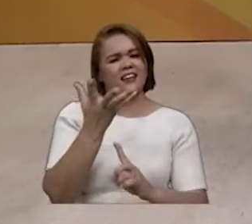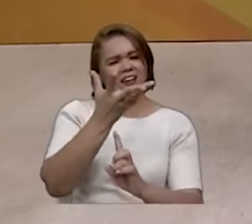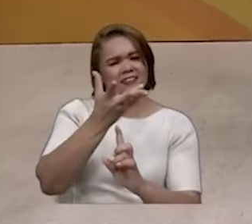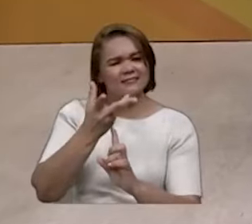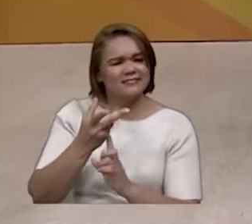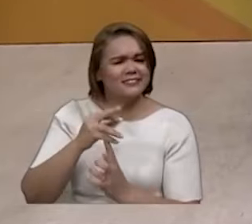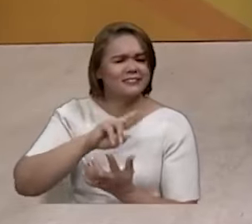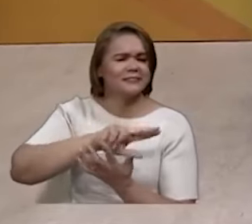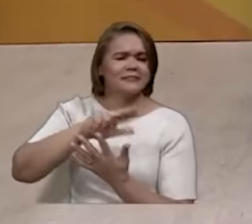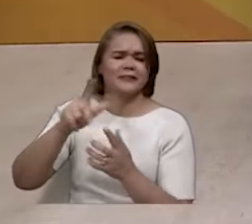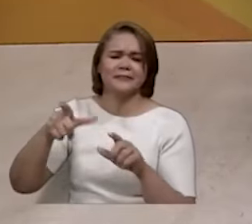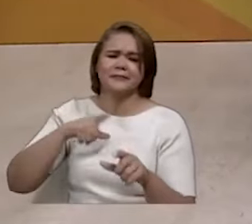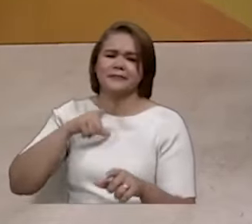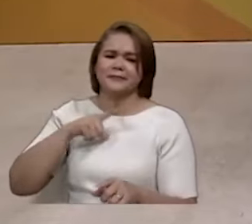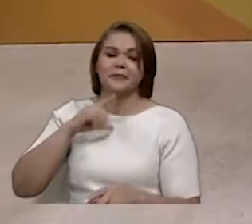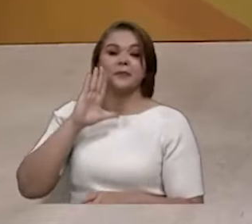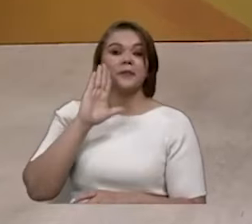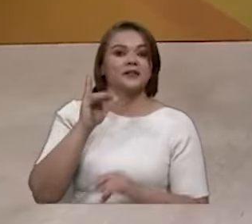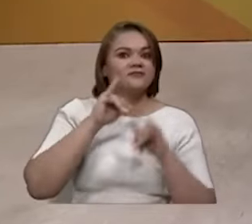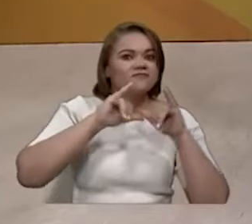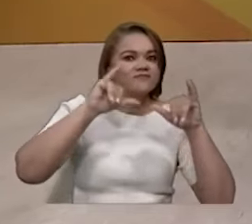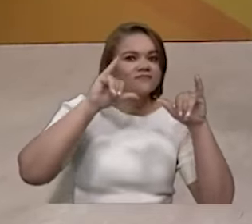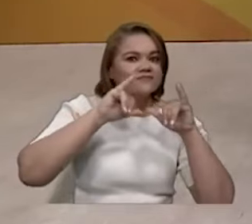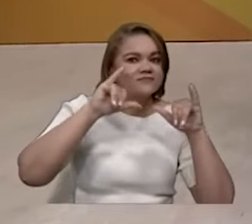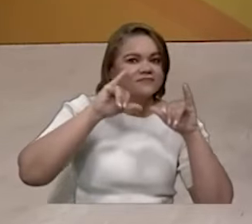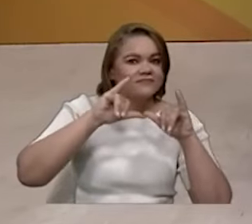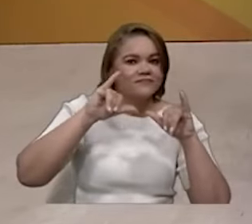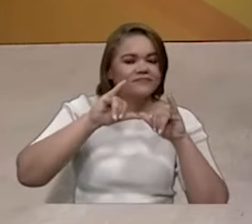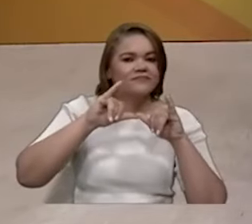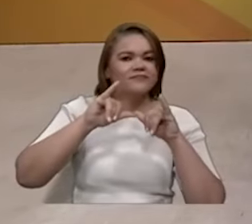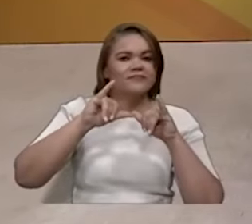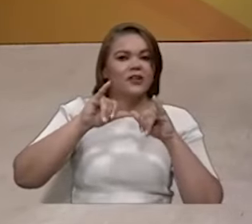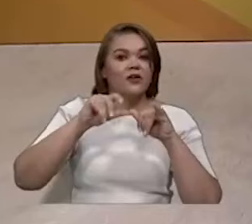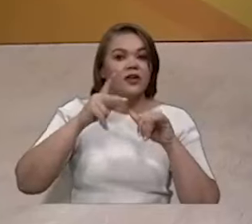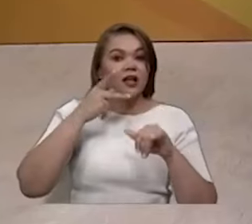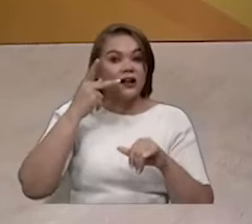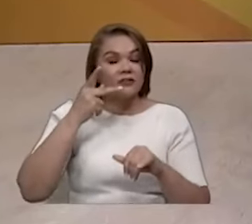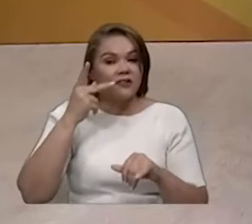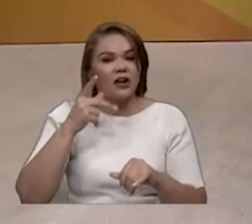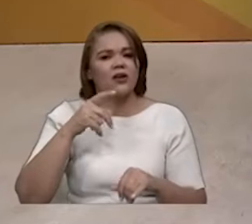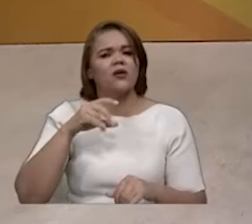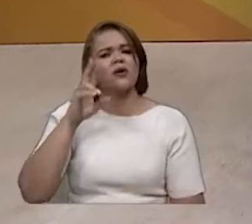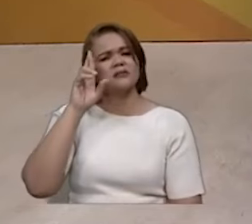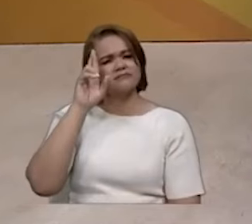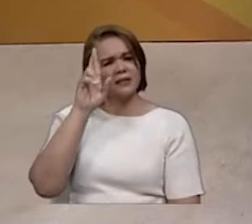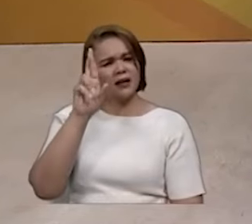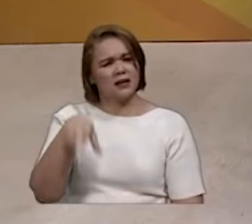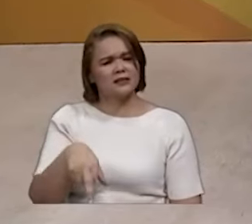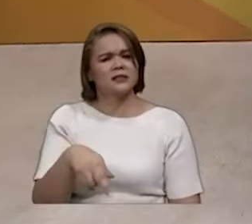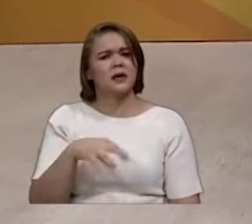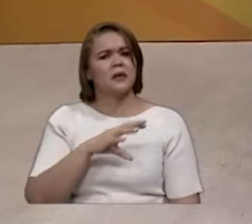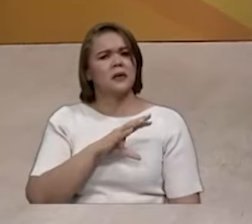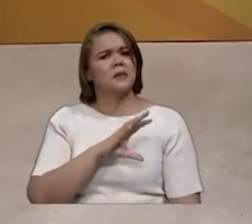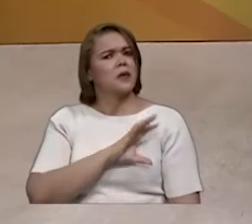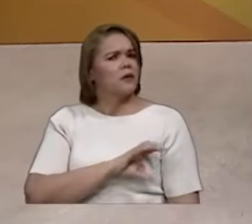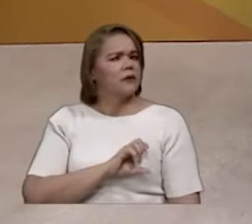é brincadeira, não. Mas eu vou te falar o que ele disse, ele tem razão. Meu amor, é uma premiação, assim, que a